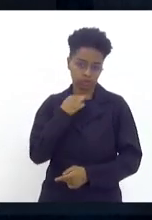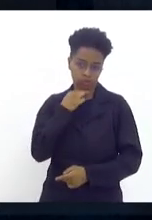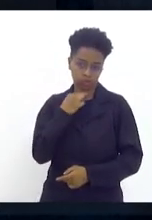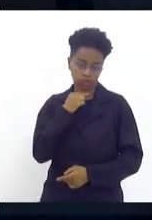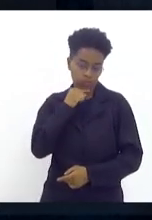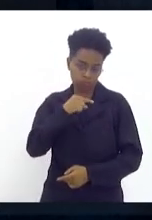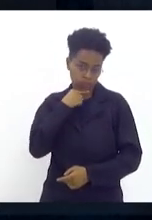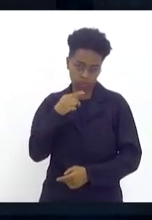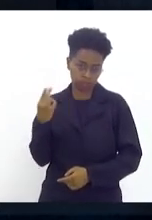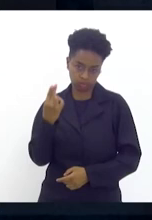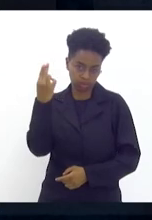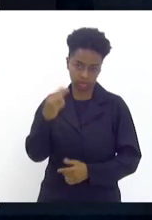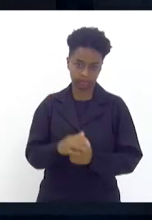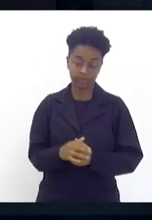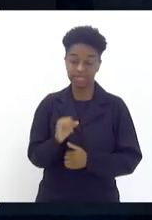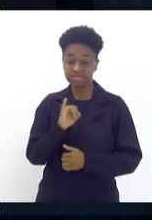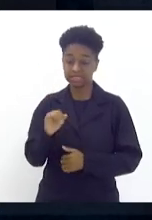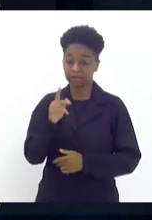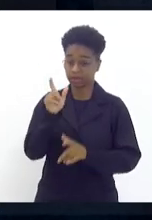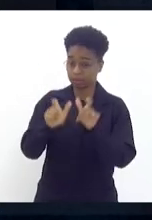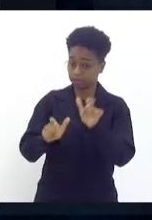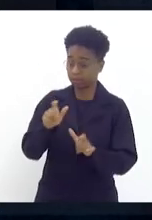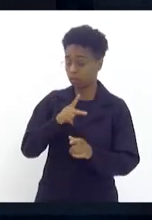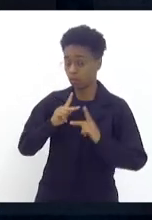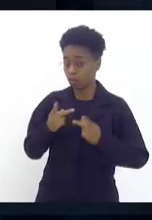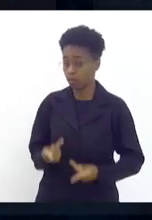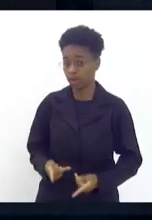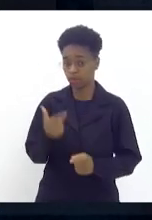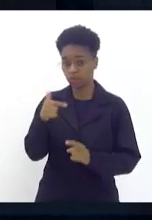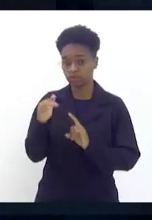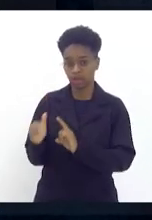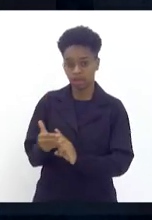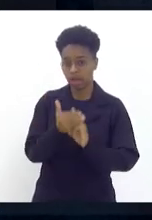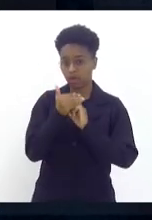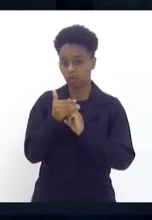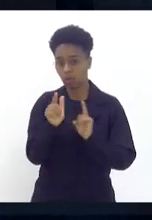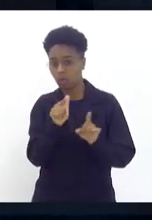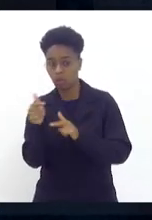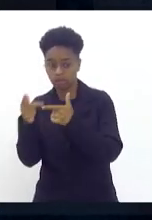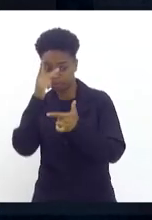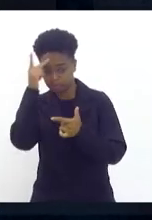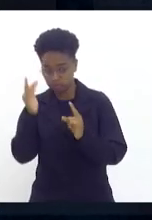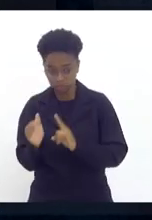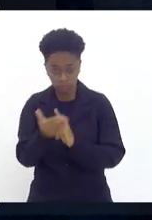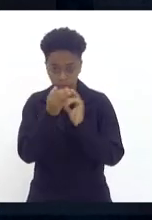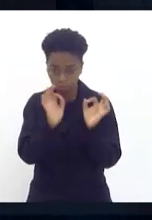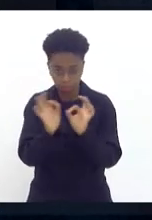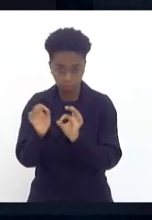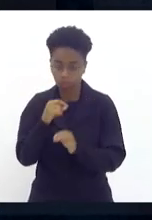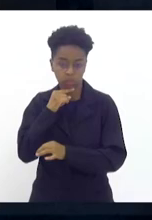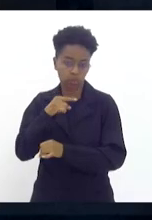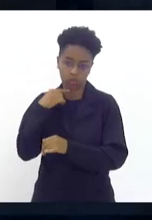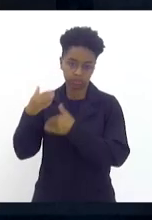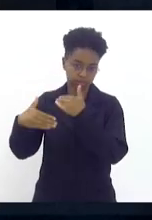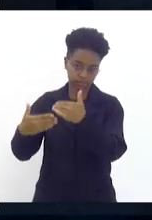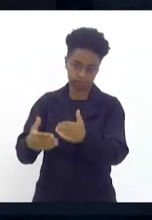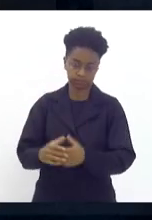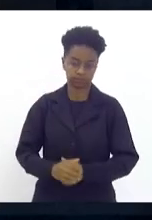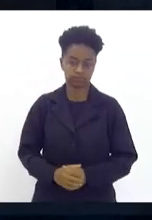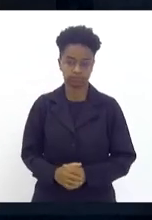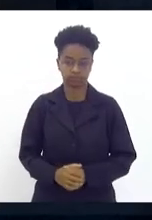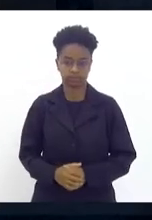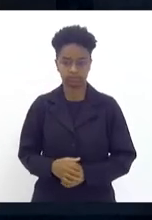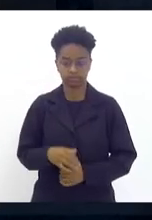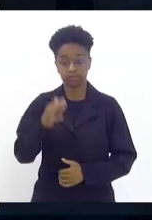não for, né, a pessoa humana, se ela não for acolhida ali por uma outra pessoa, ela não se desenvolve.